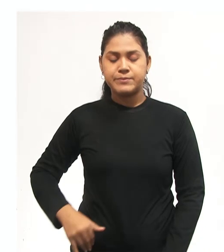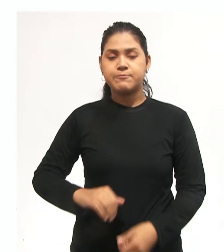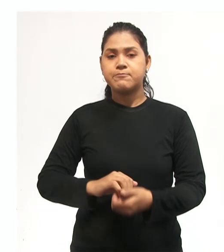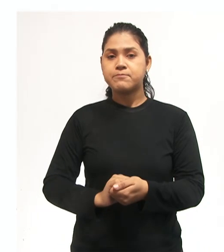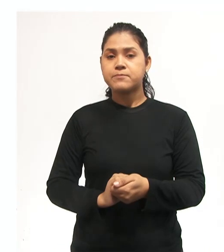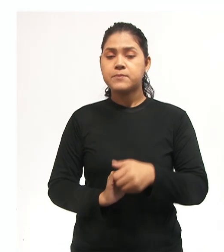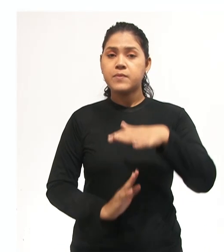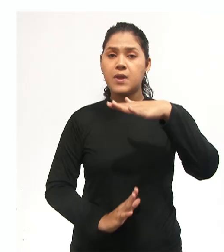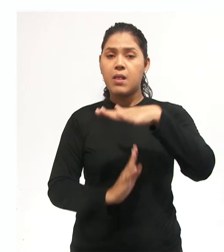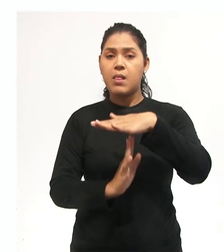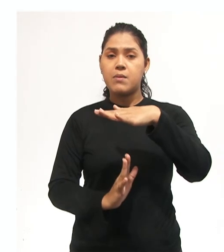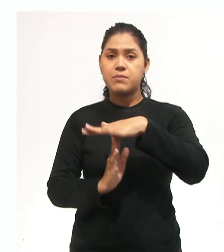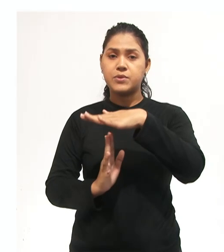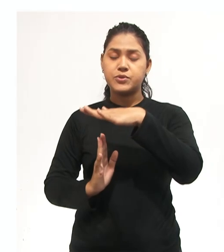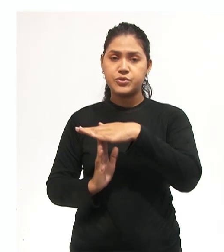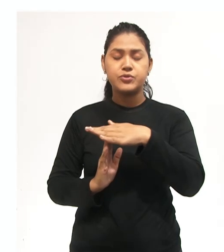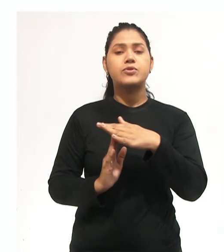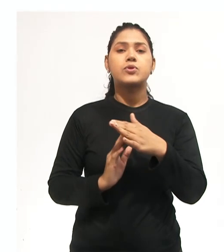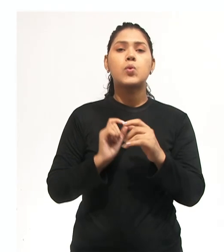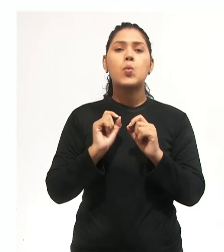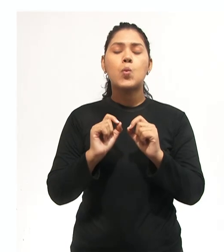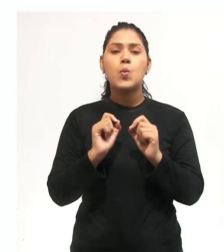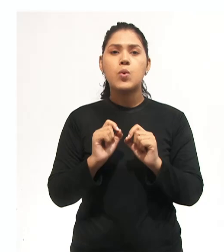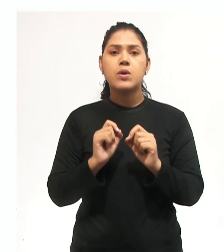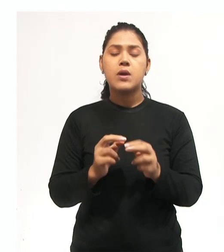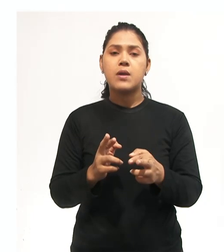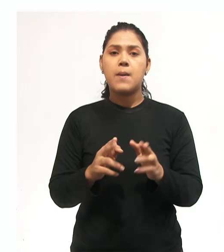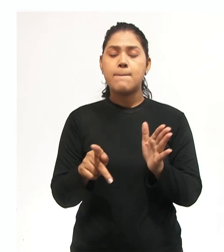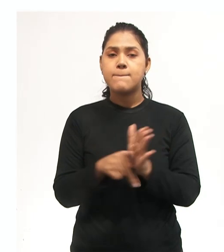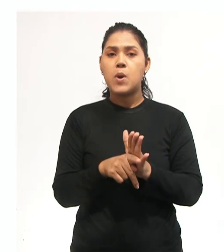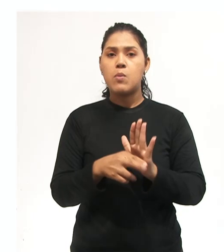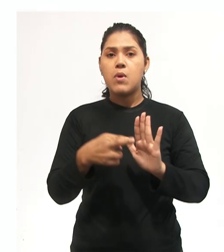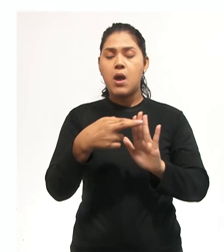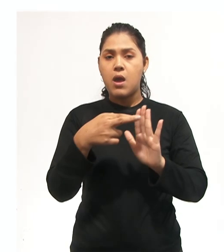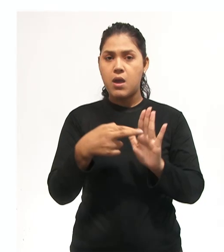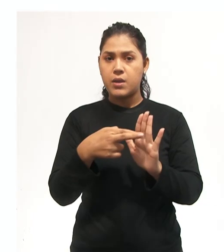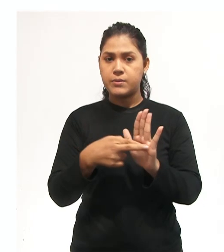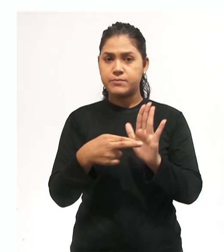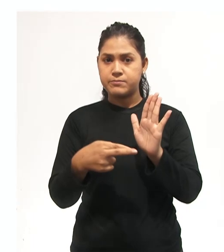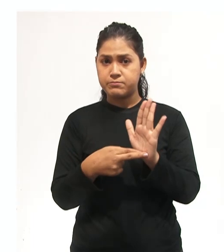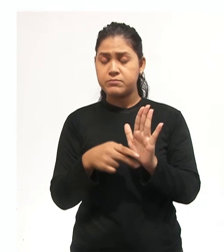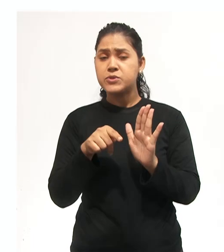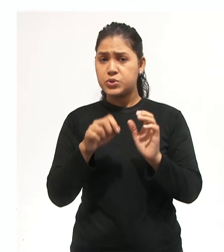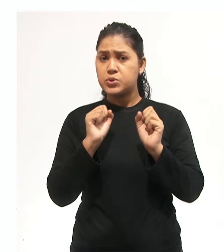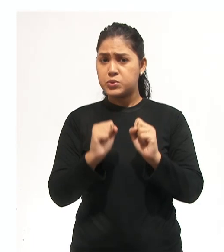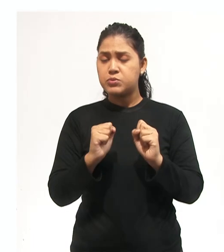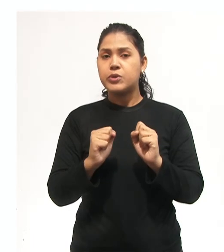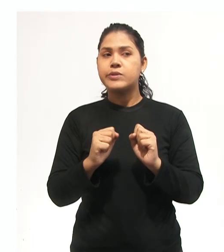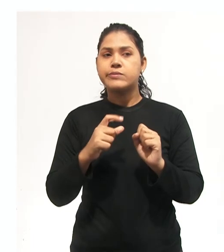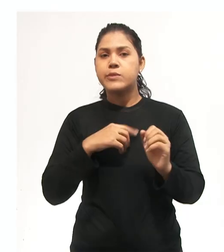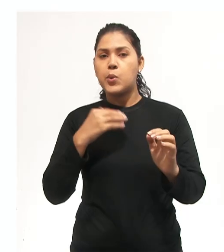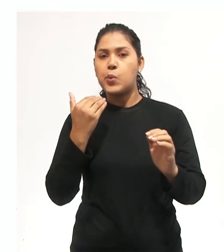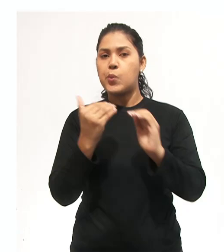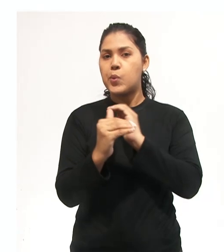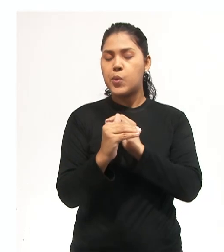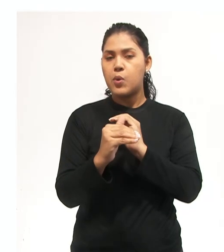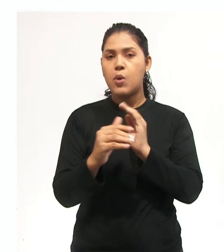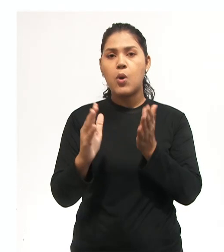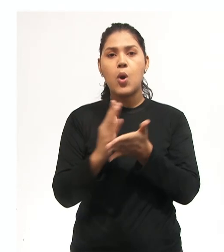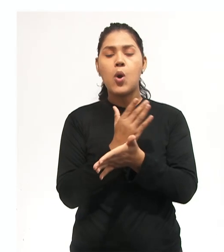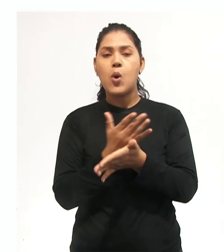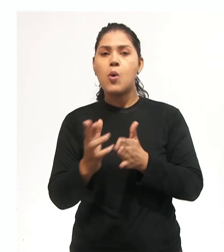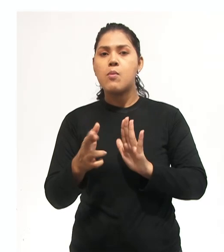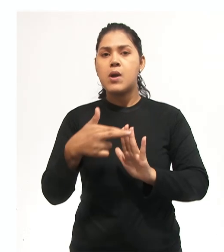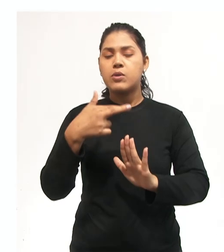regulatórios, ok? Então a necessidade de inovação pode entrar em conflito com legislações rígidas, né, e processos